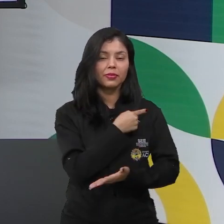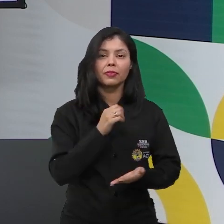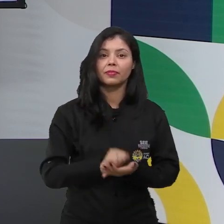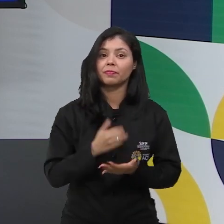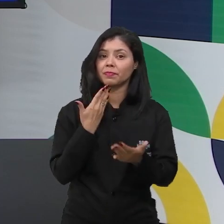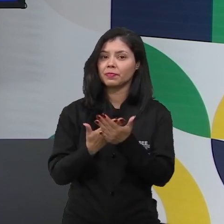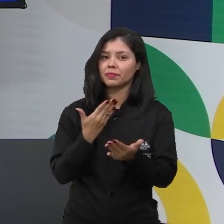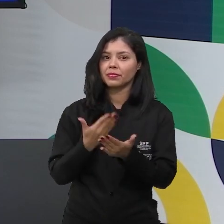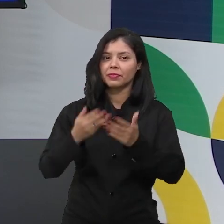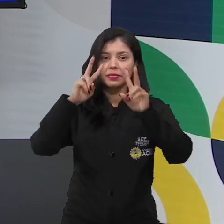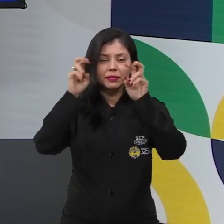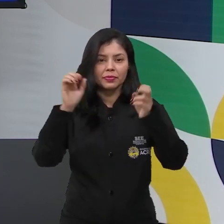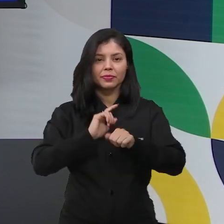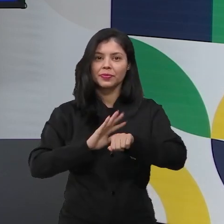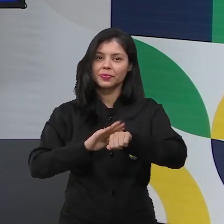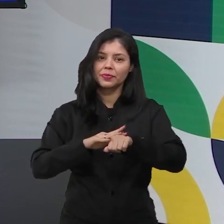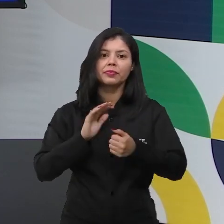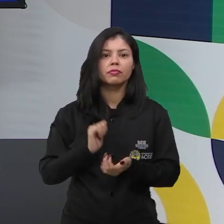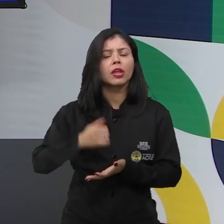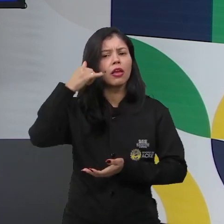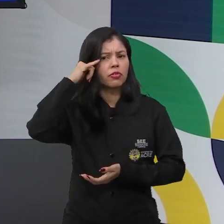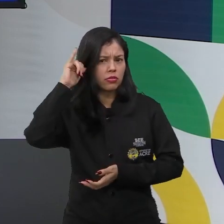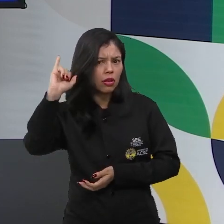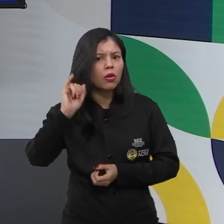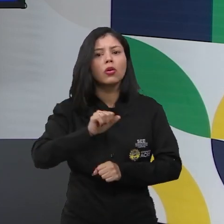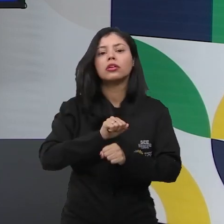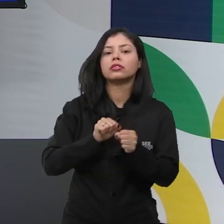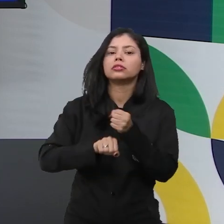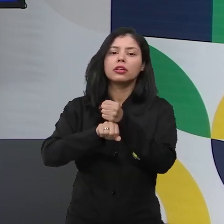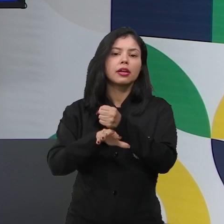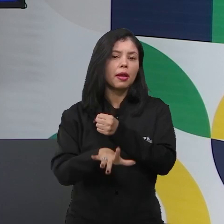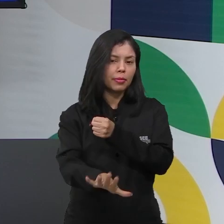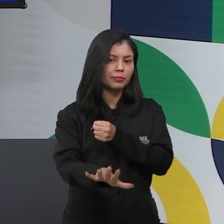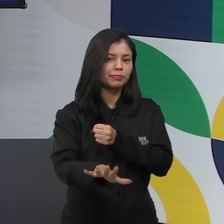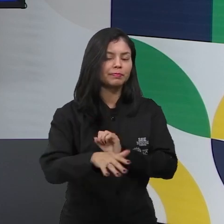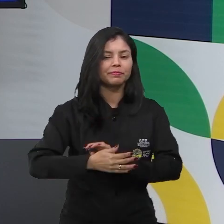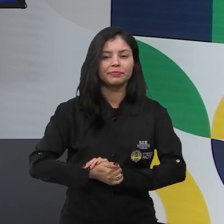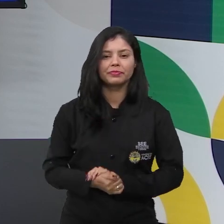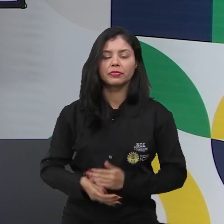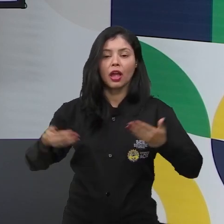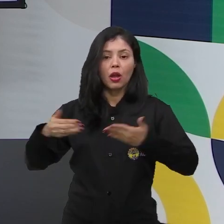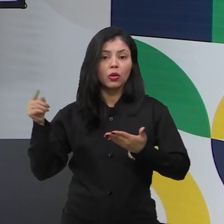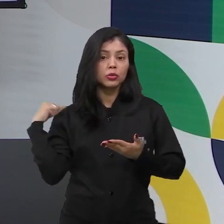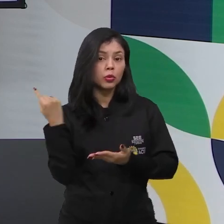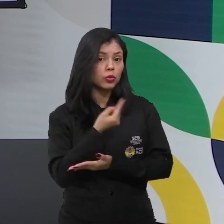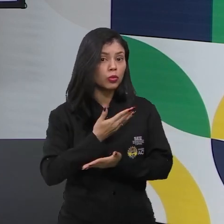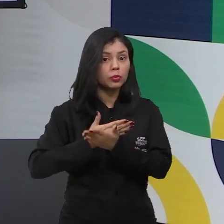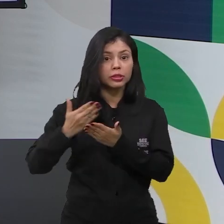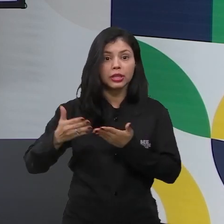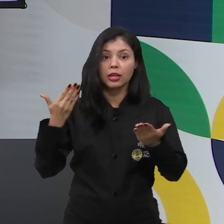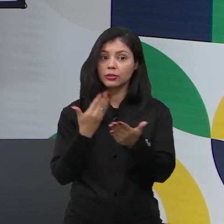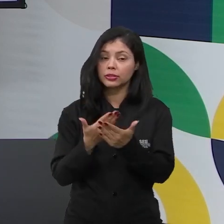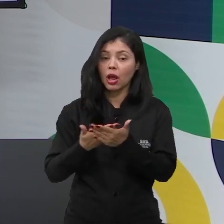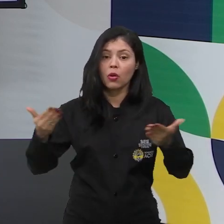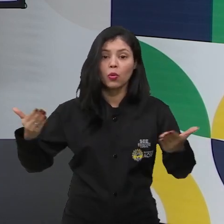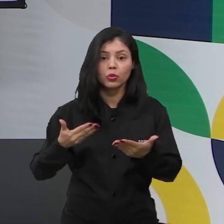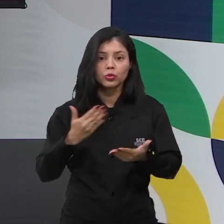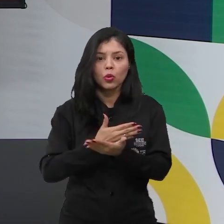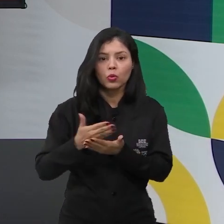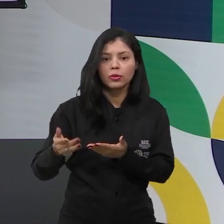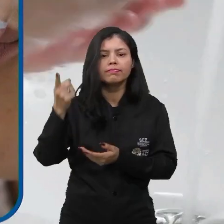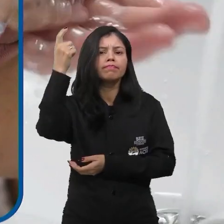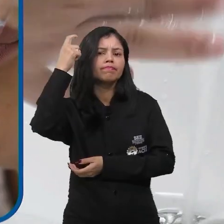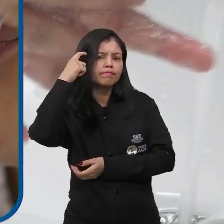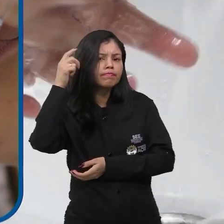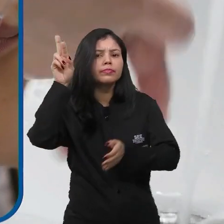nossa aula vai ser sobre doenças, prevenção e saneamento. Então, para a gente começar aqui a nossa aula, a gente vai começar com